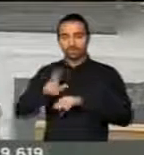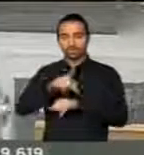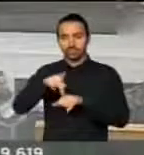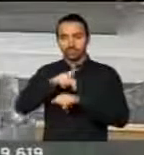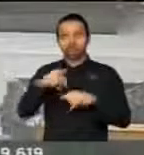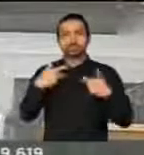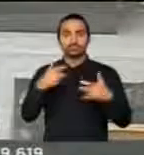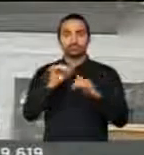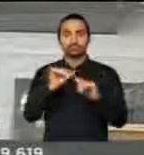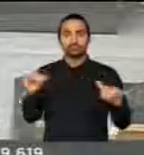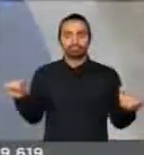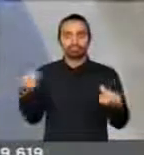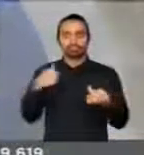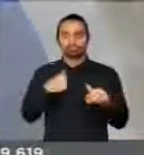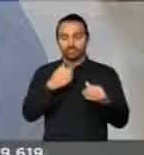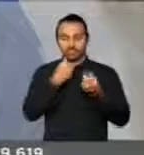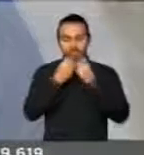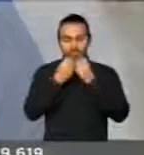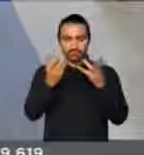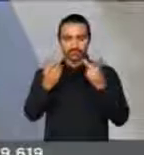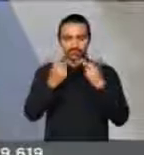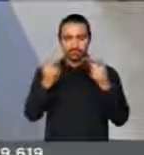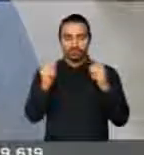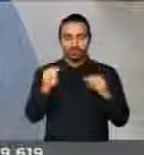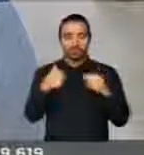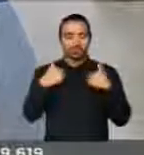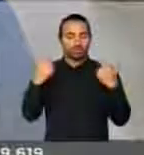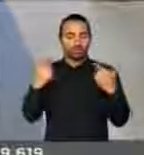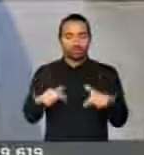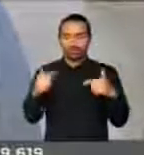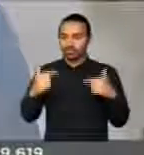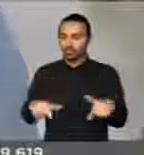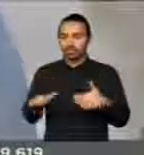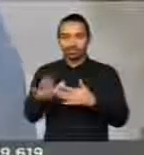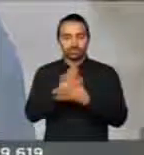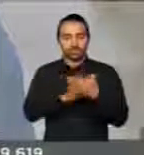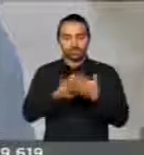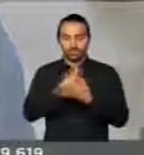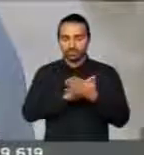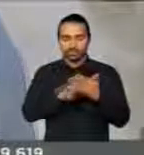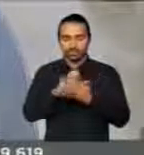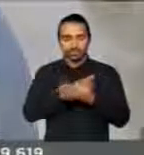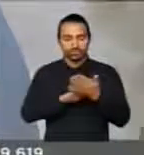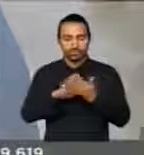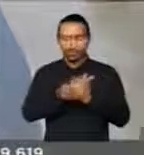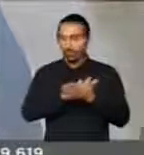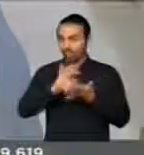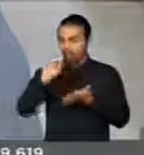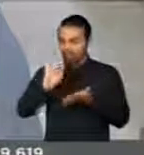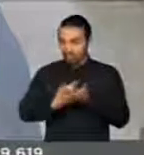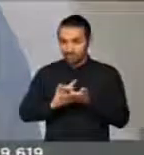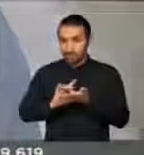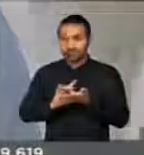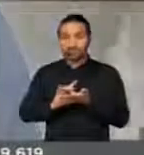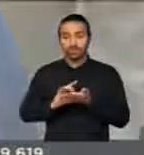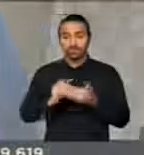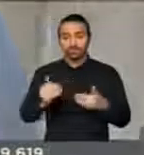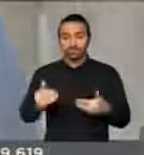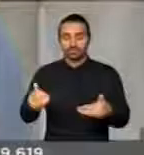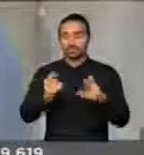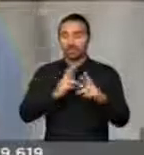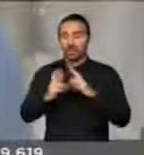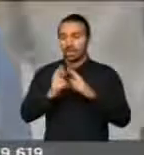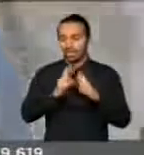quero registrar o meu depoimento que não houve nenhum tipo de comunicado oficial do Ministério de